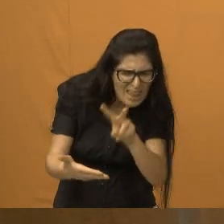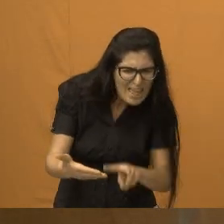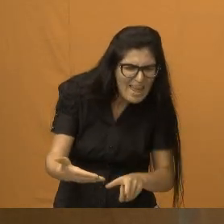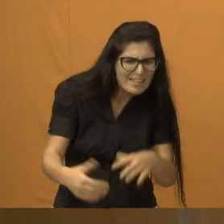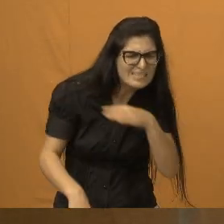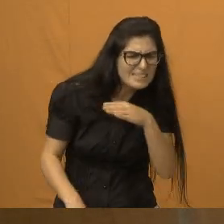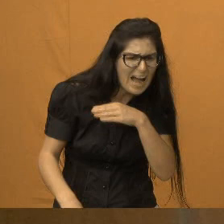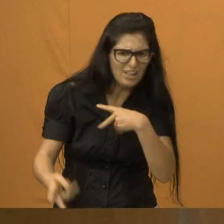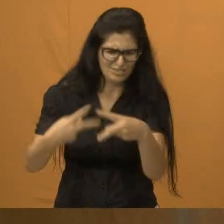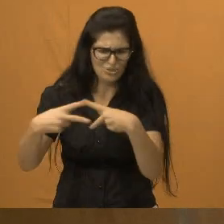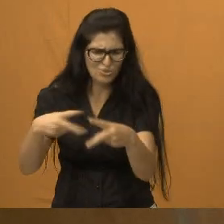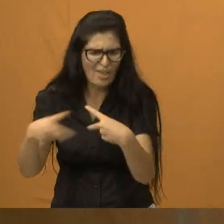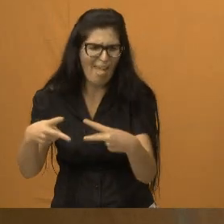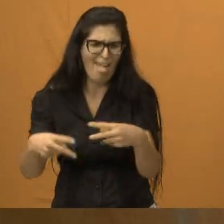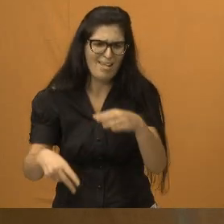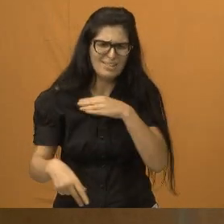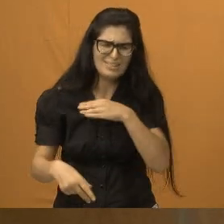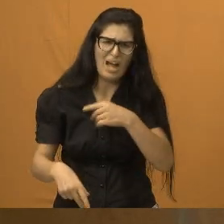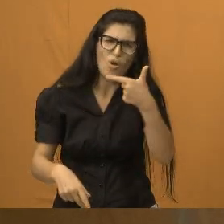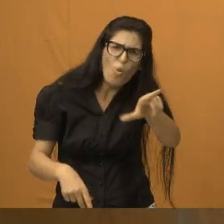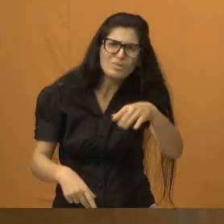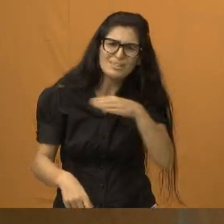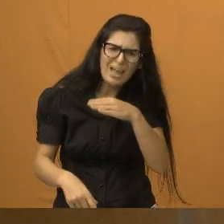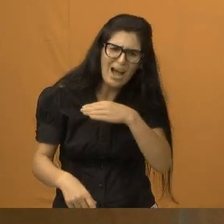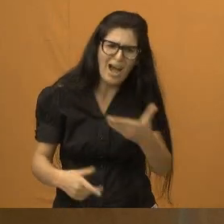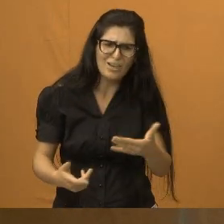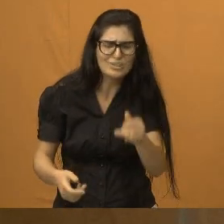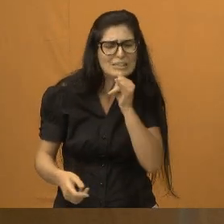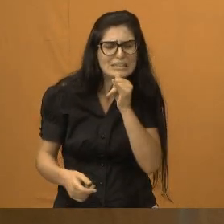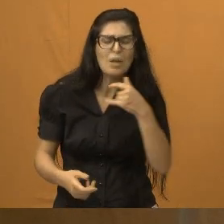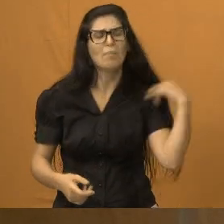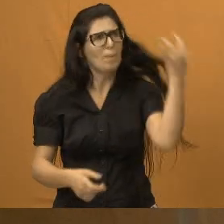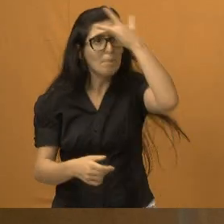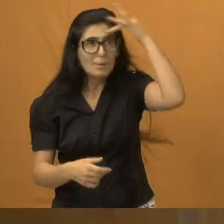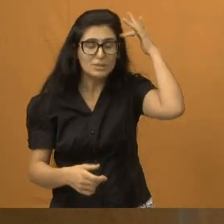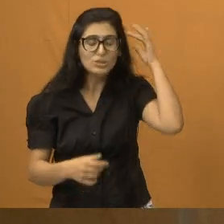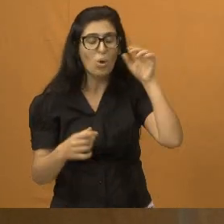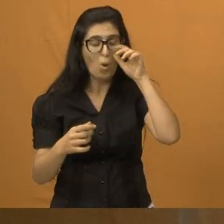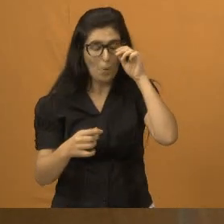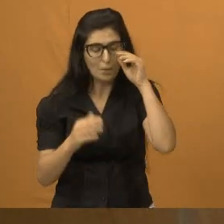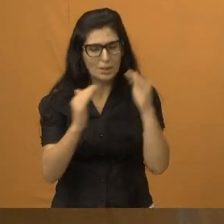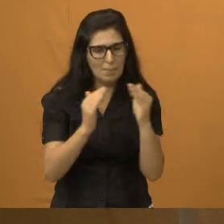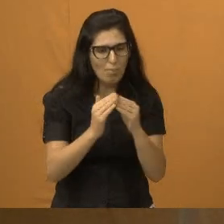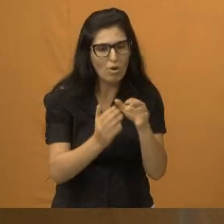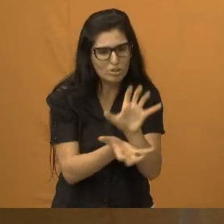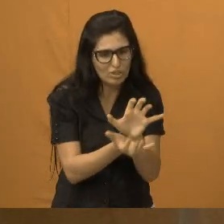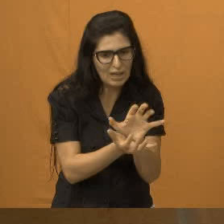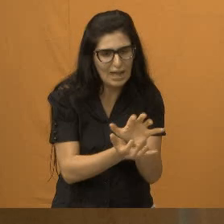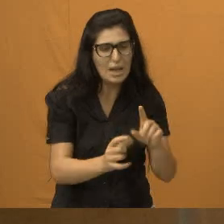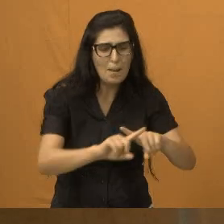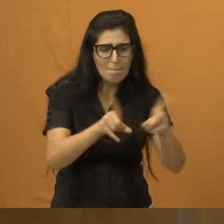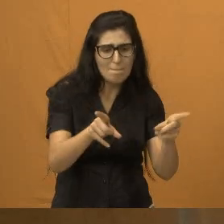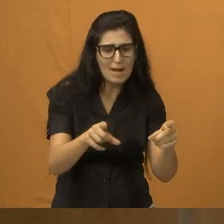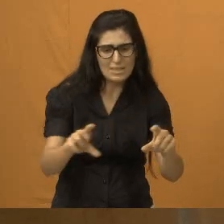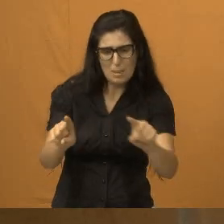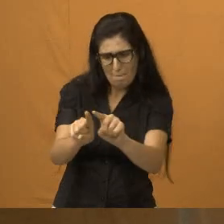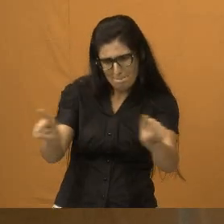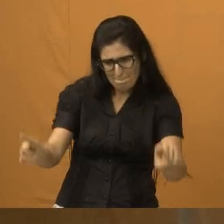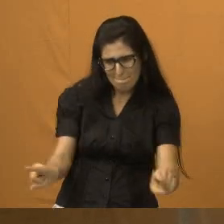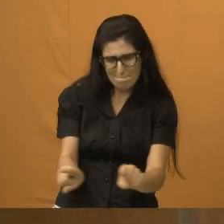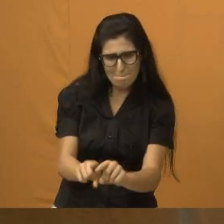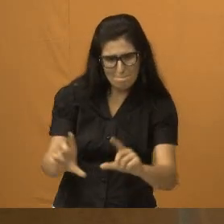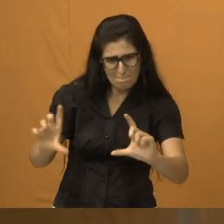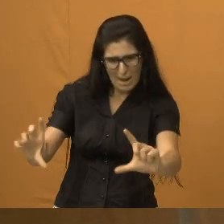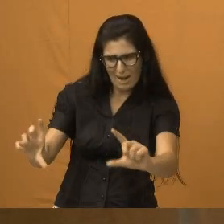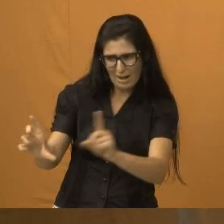conheço ao redor que, por exemplo, moram em Jacareí, mas tem placa de outra cidade, né, alguma coisa assim acontece.